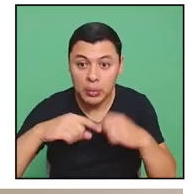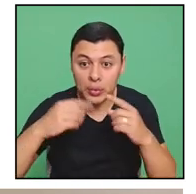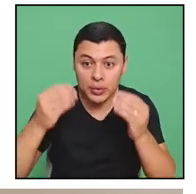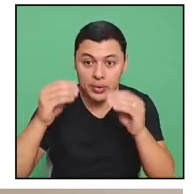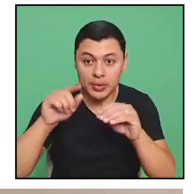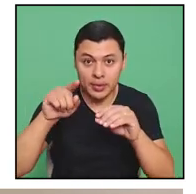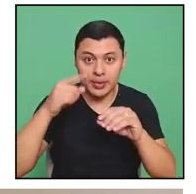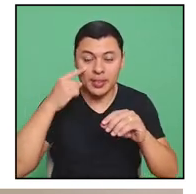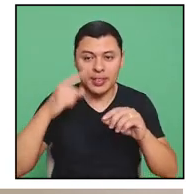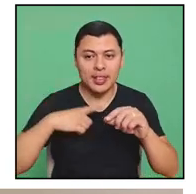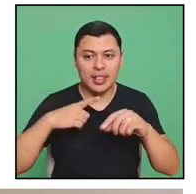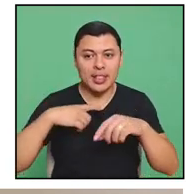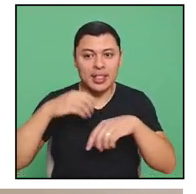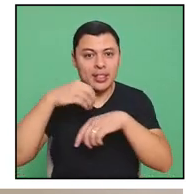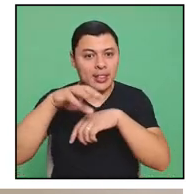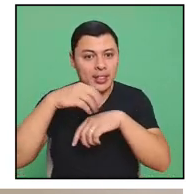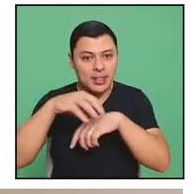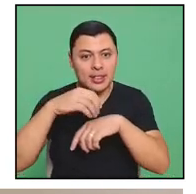algumas instruções.